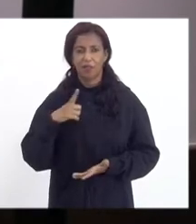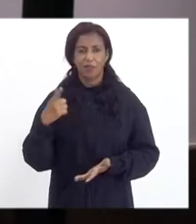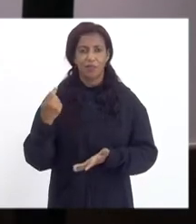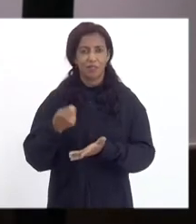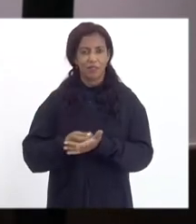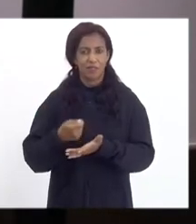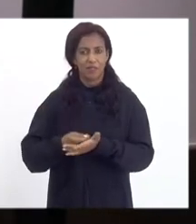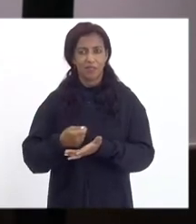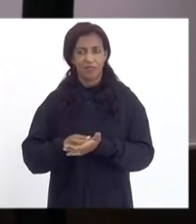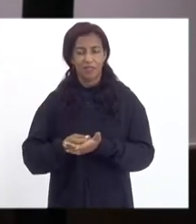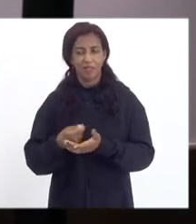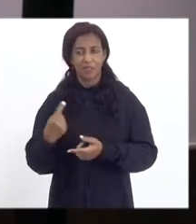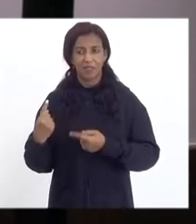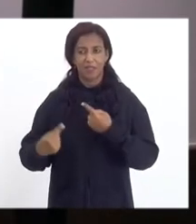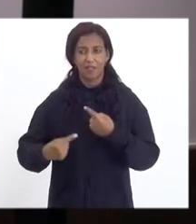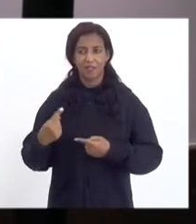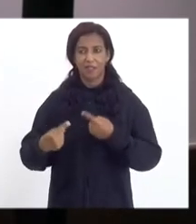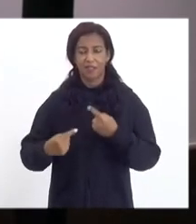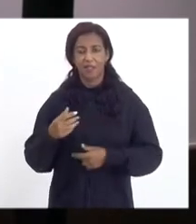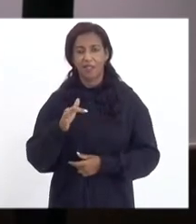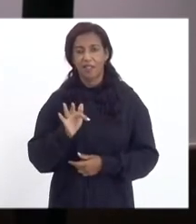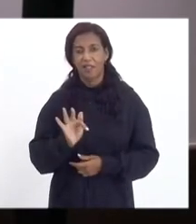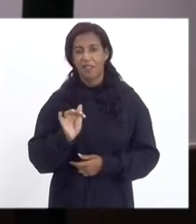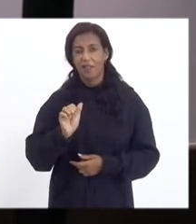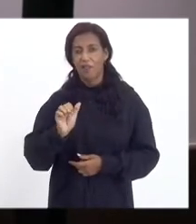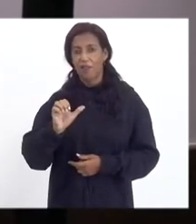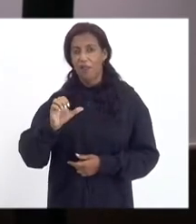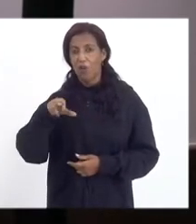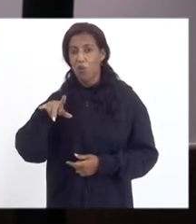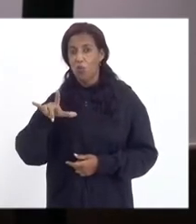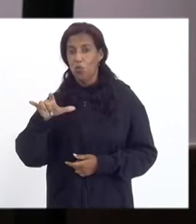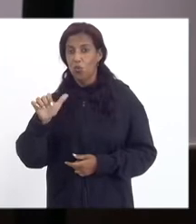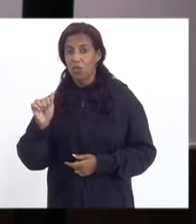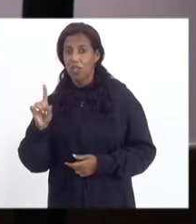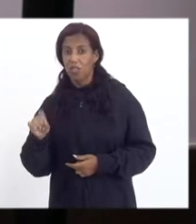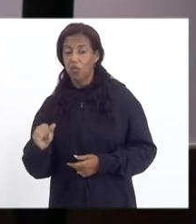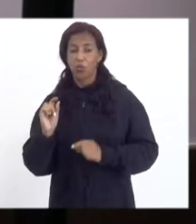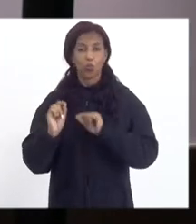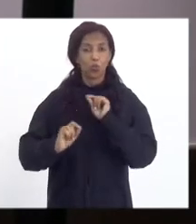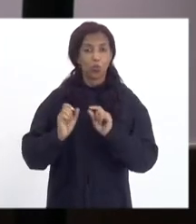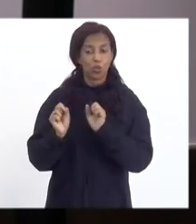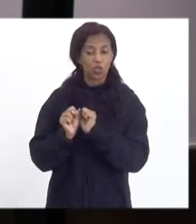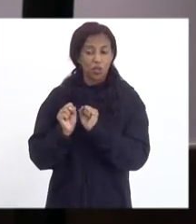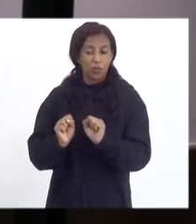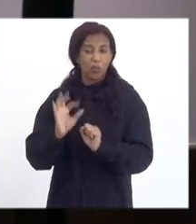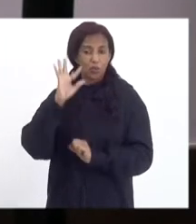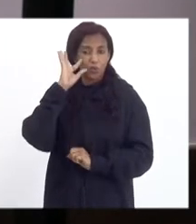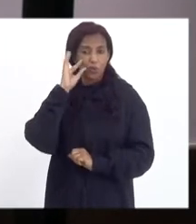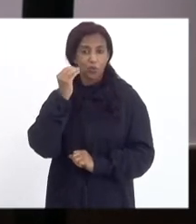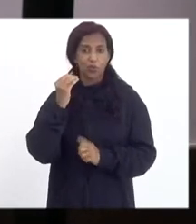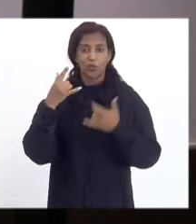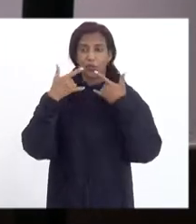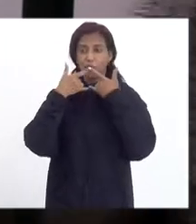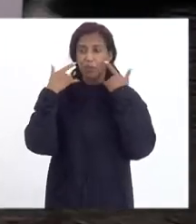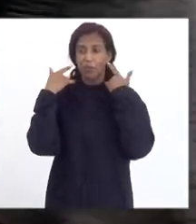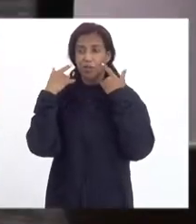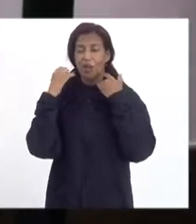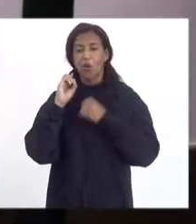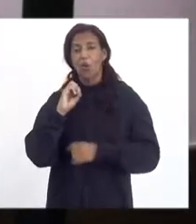determinada polêmica, facultando aos municípios aquilo que ele já pode, né? Decidir se deve usar máscara ou